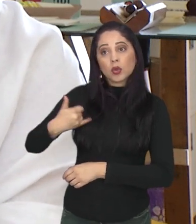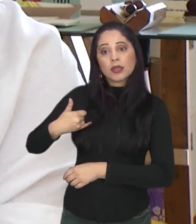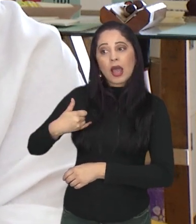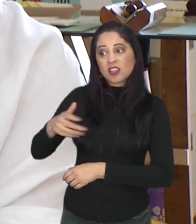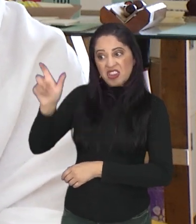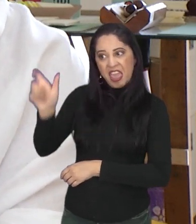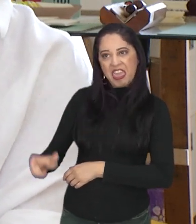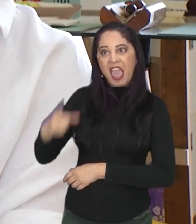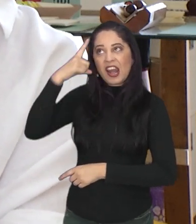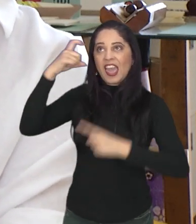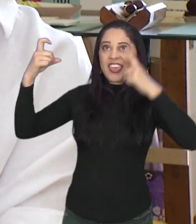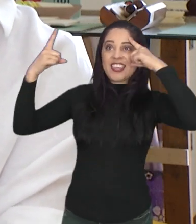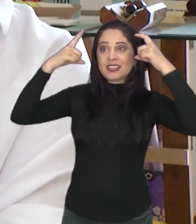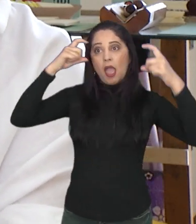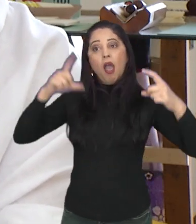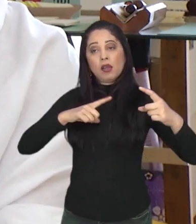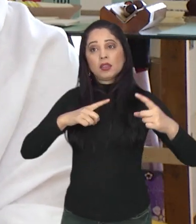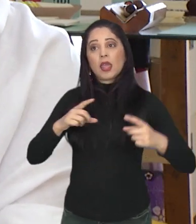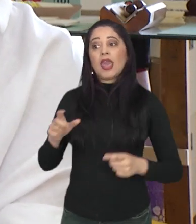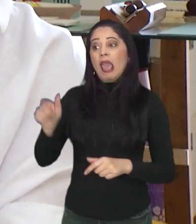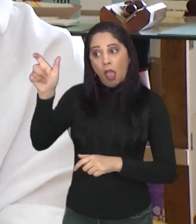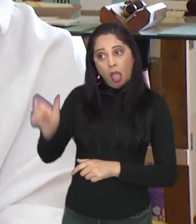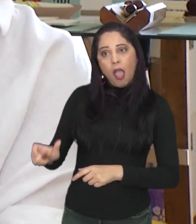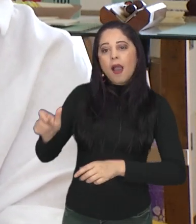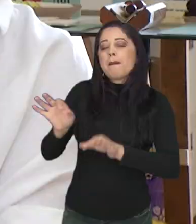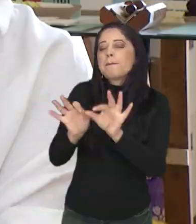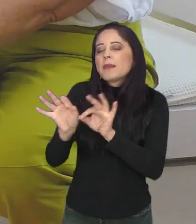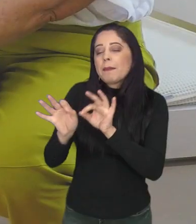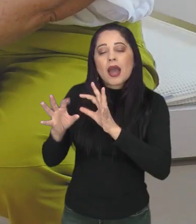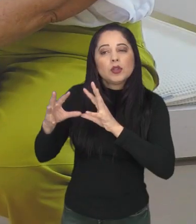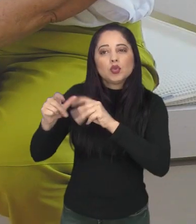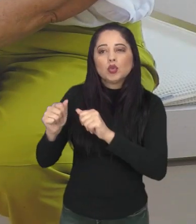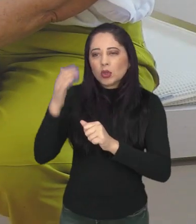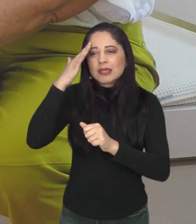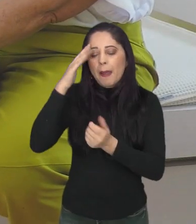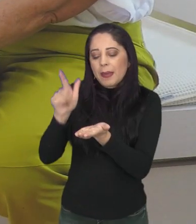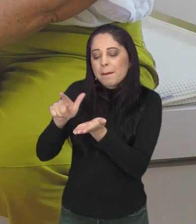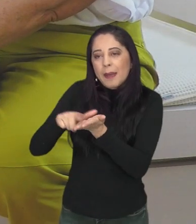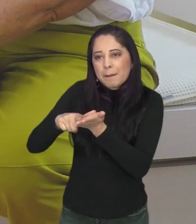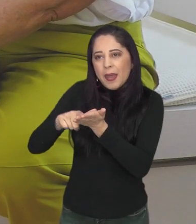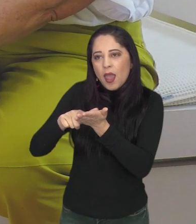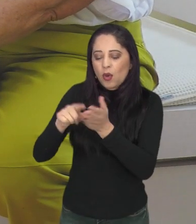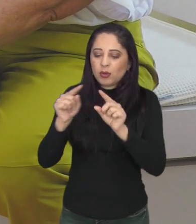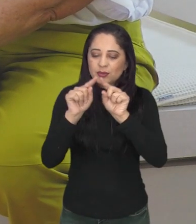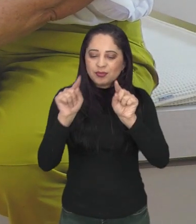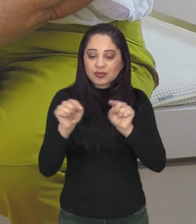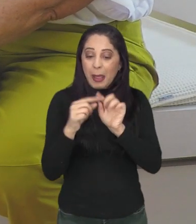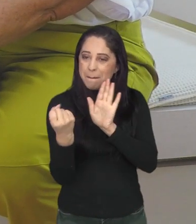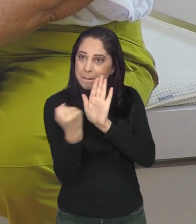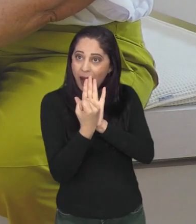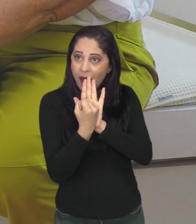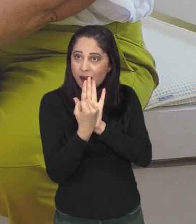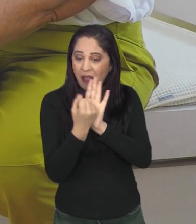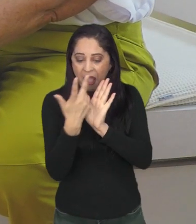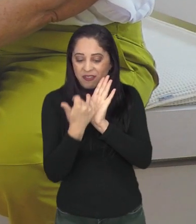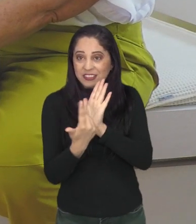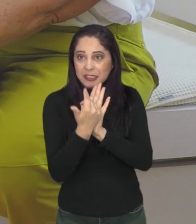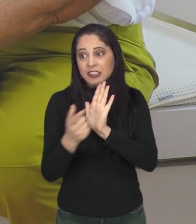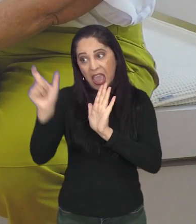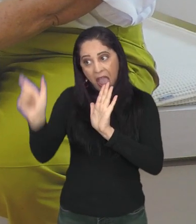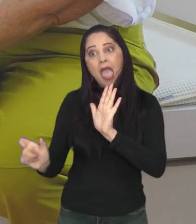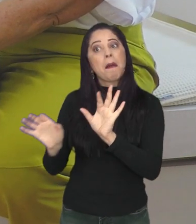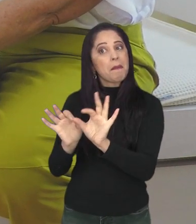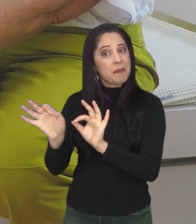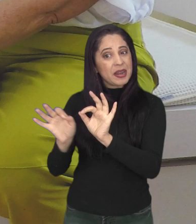todas as minhas embalagens e que eu uso aqui na produção né então ela que faz todas e agora